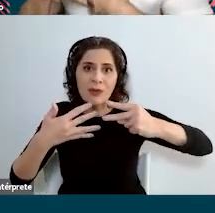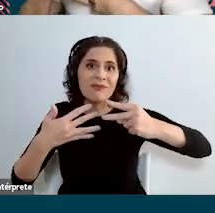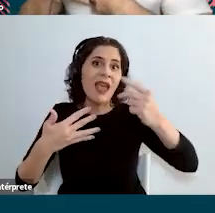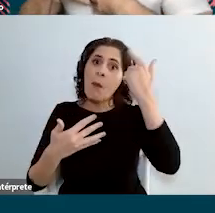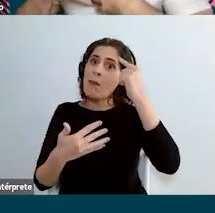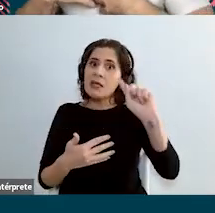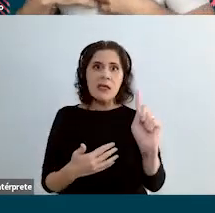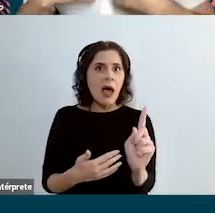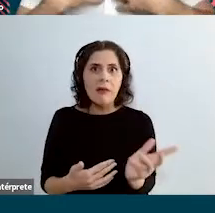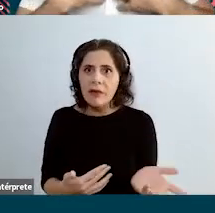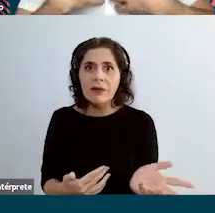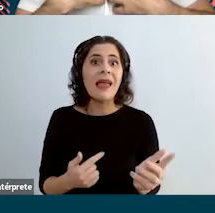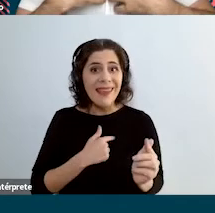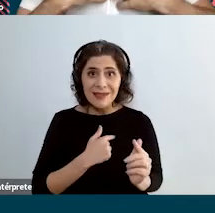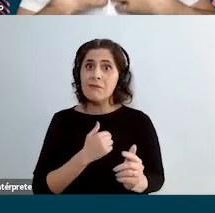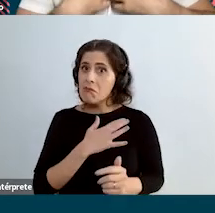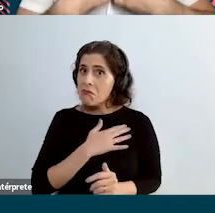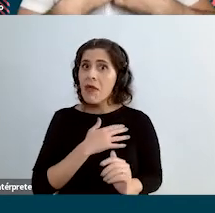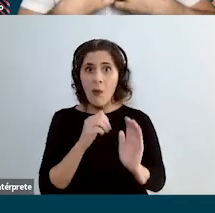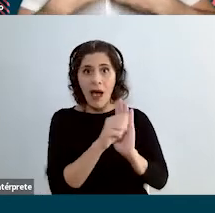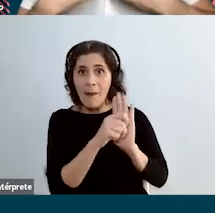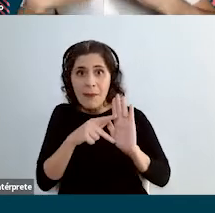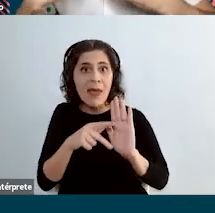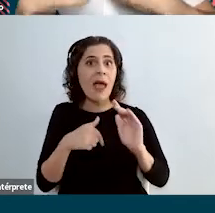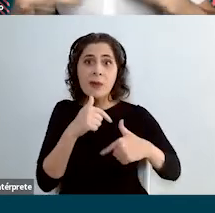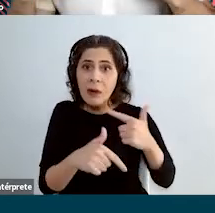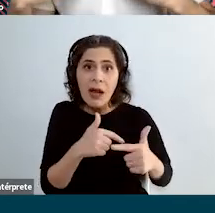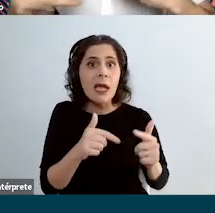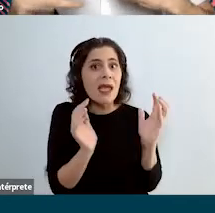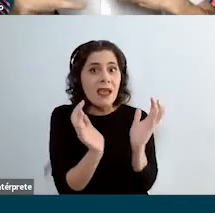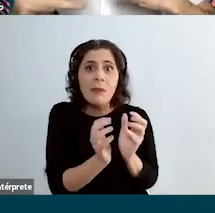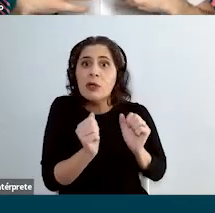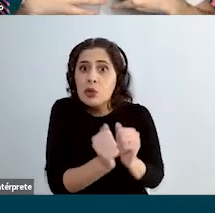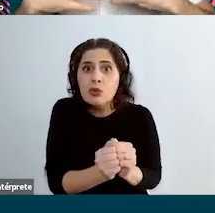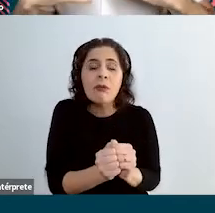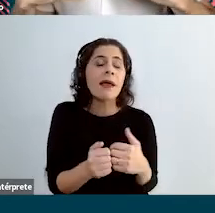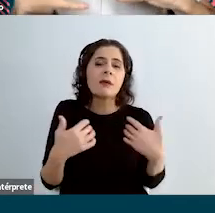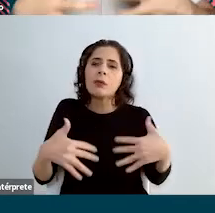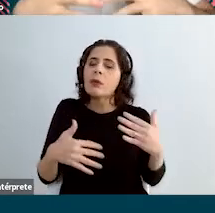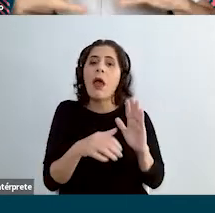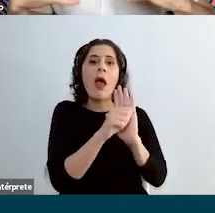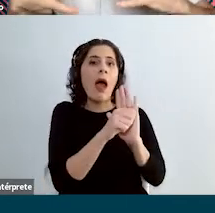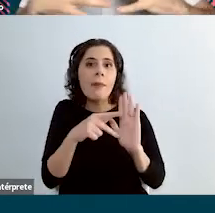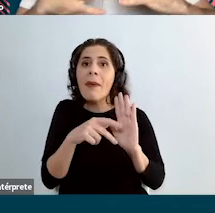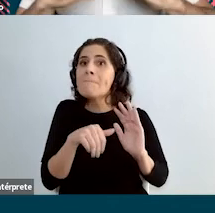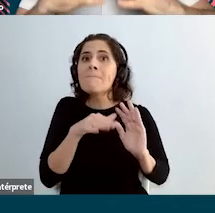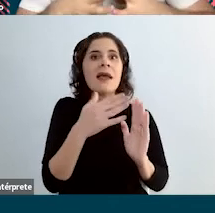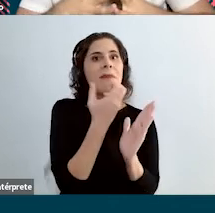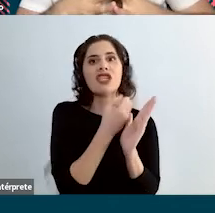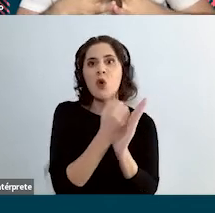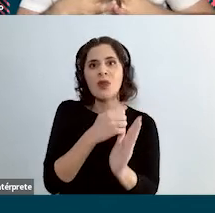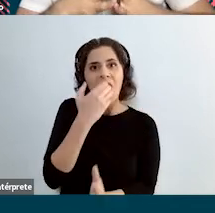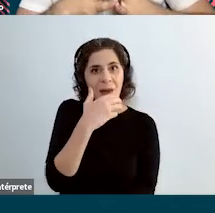nunca imaginei passar, ver um aplicativo que eu trabalhei, que eu estava ali junto com a equipe, ser o segundo aplicativo